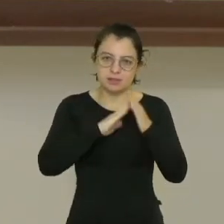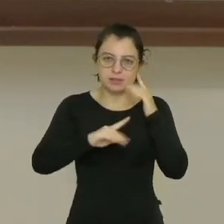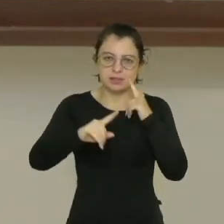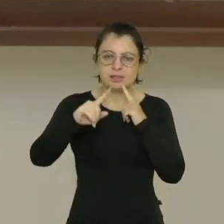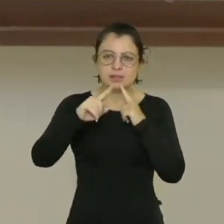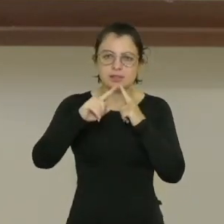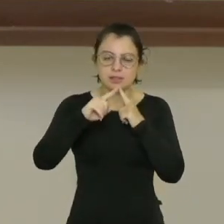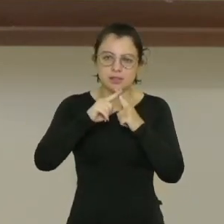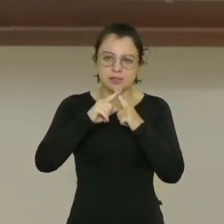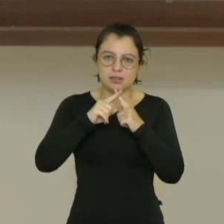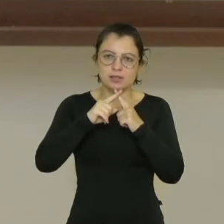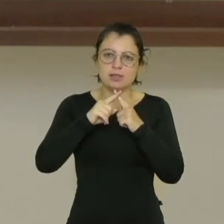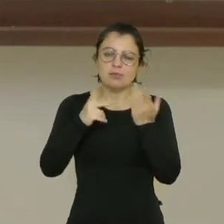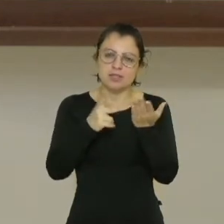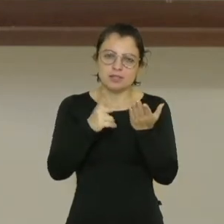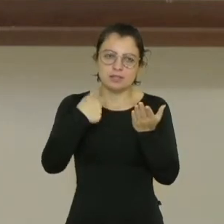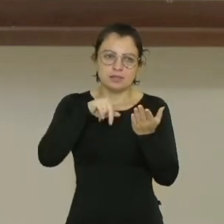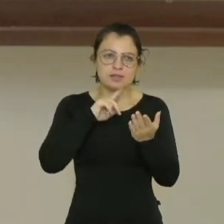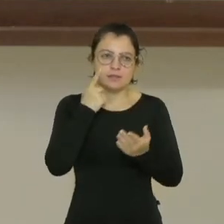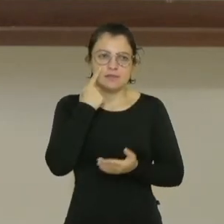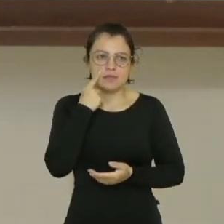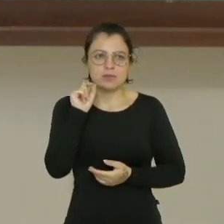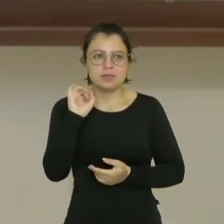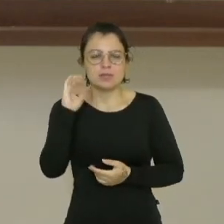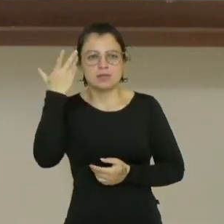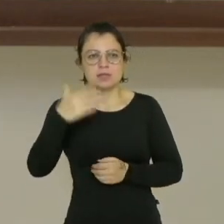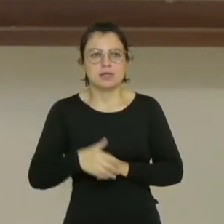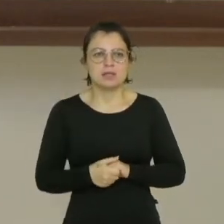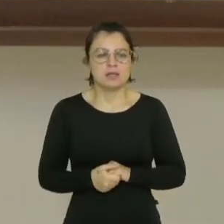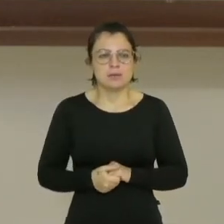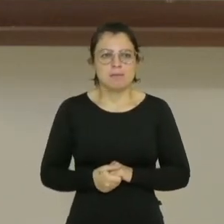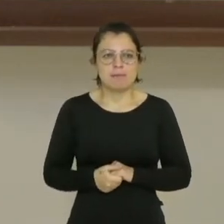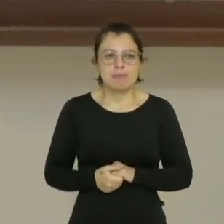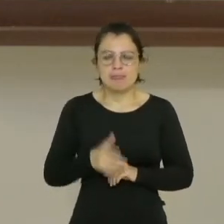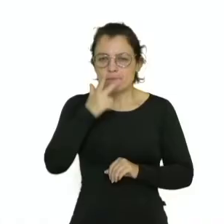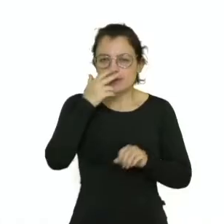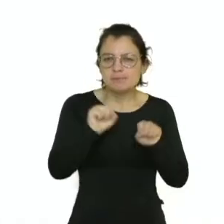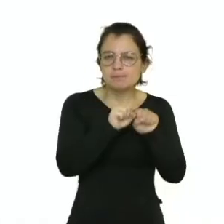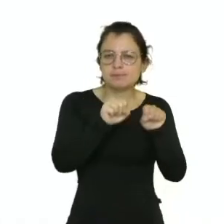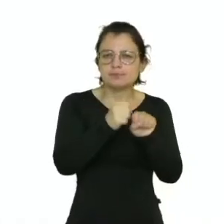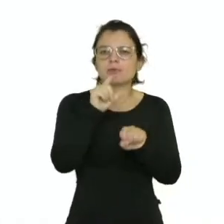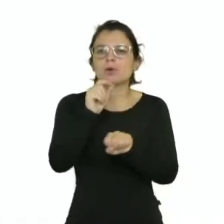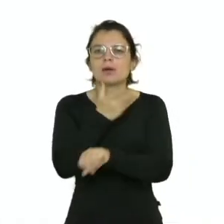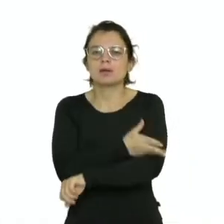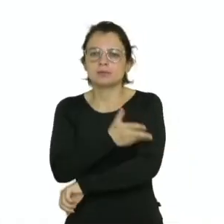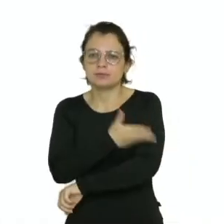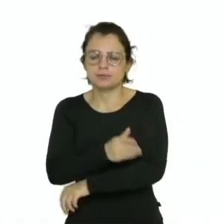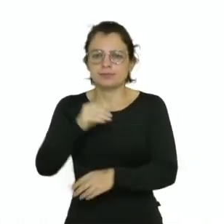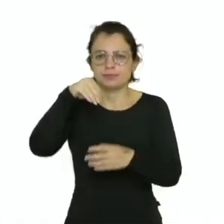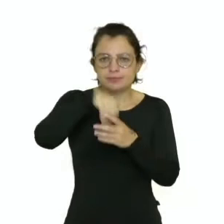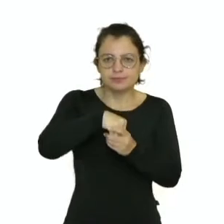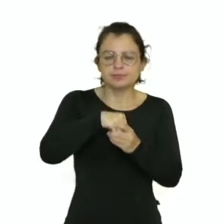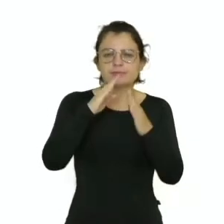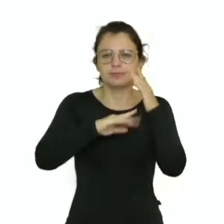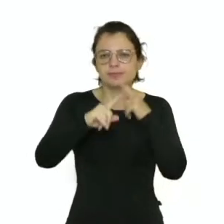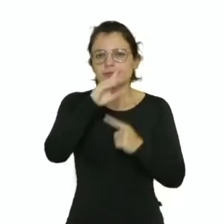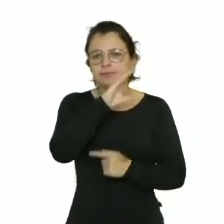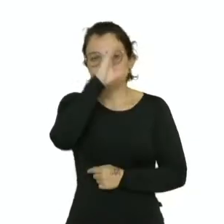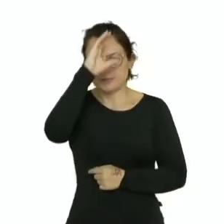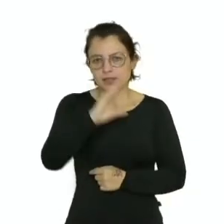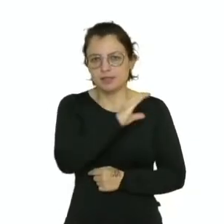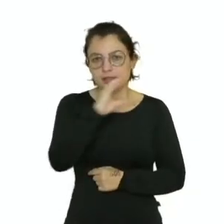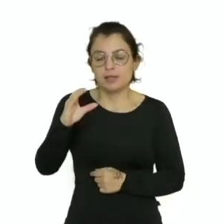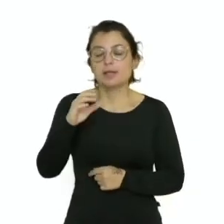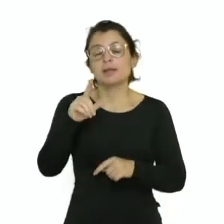isso acontecendo, né? Então veja que ele vai romper com algumas práticas da Igreja Católica e por isso é